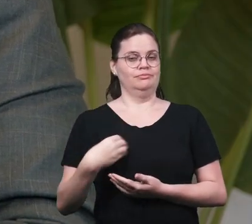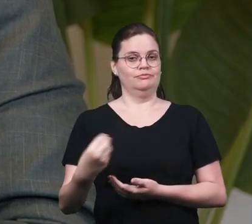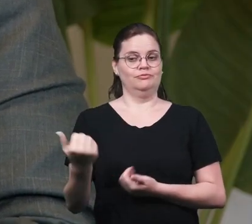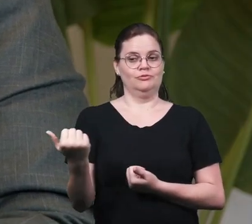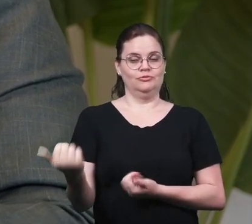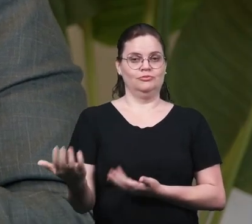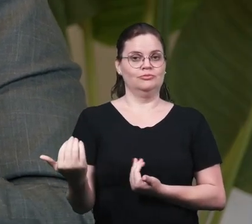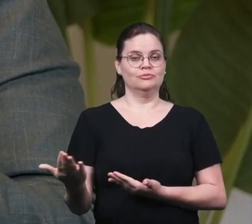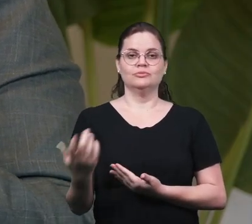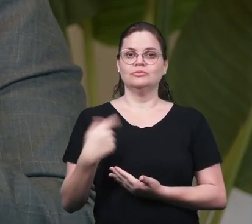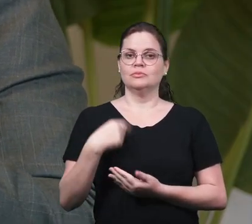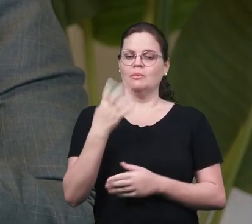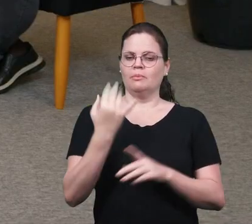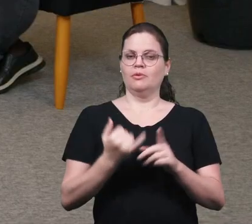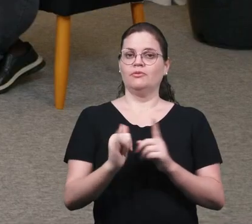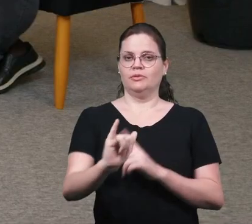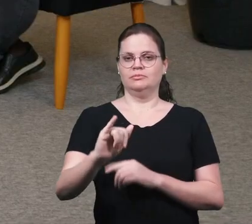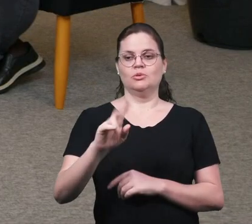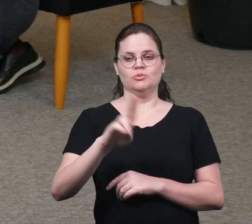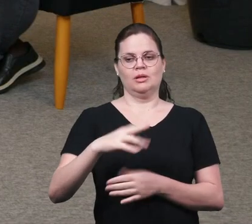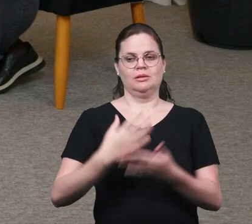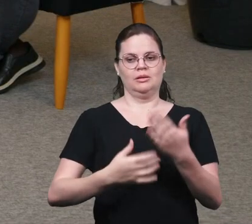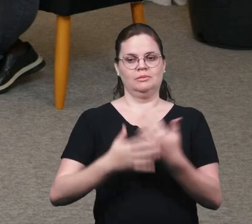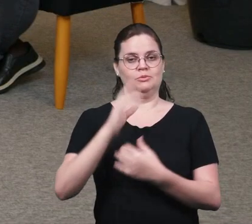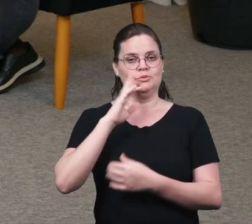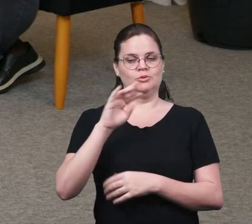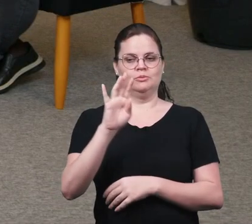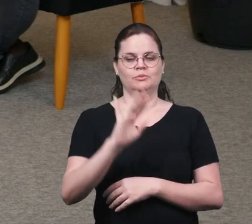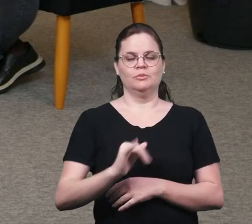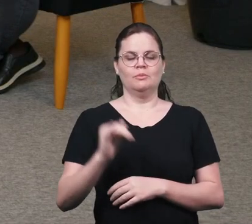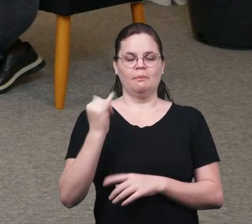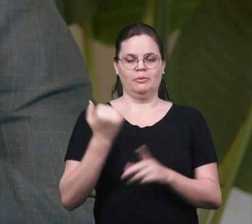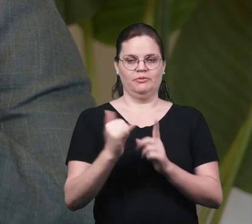profetizavam. Vocês já imaginaram um lar assim?